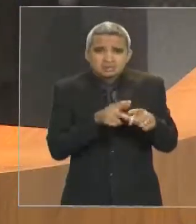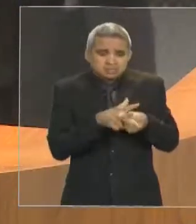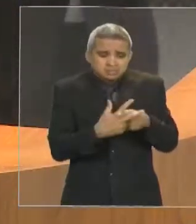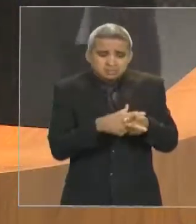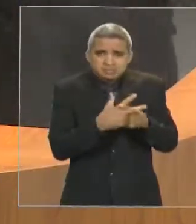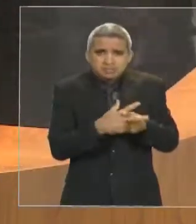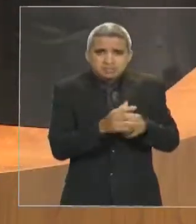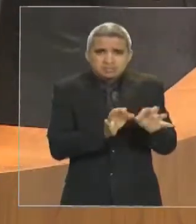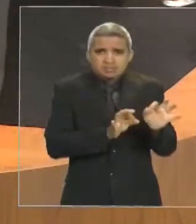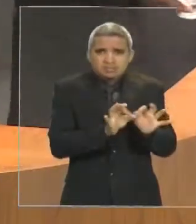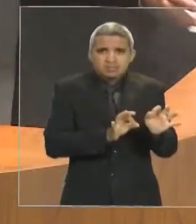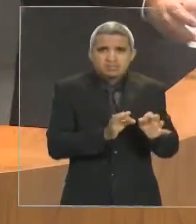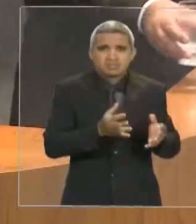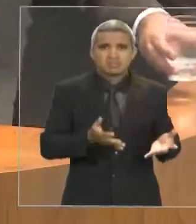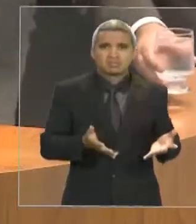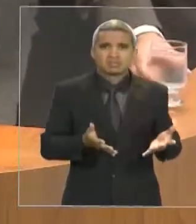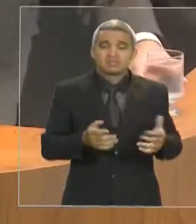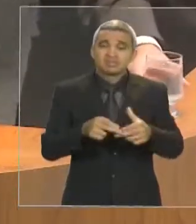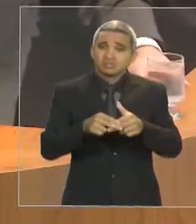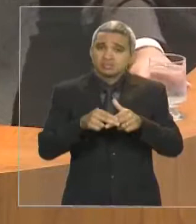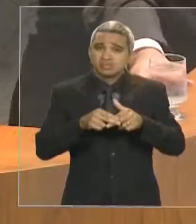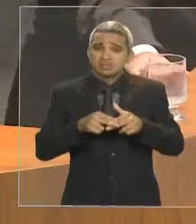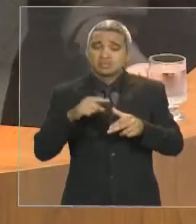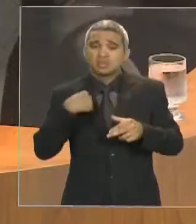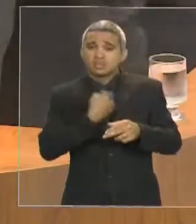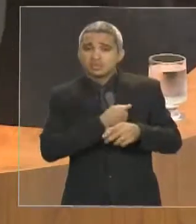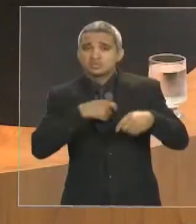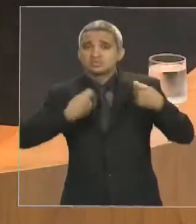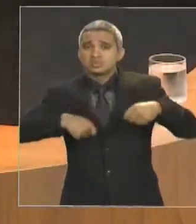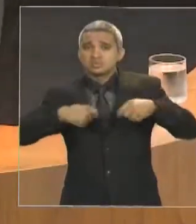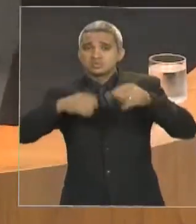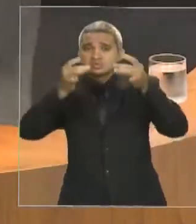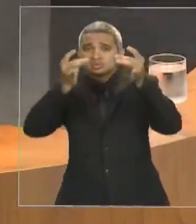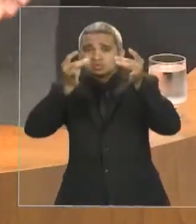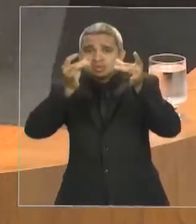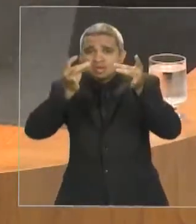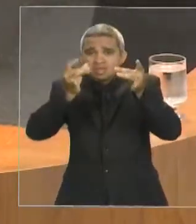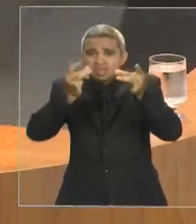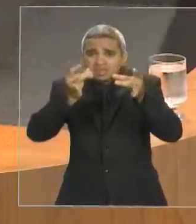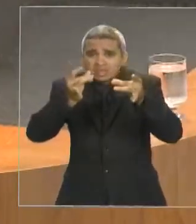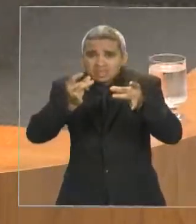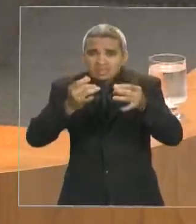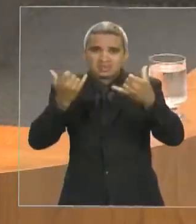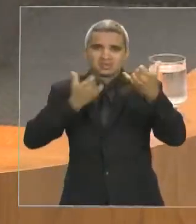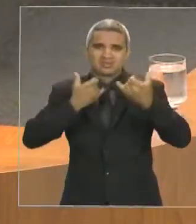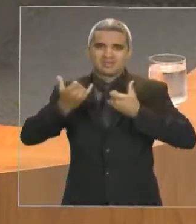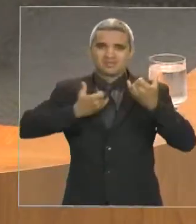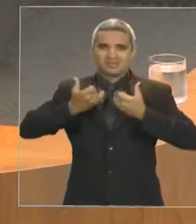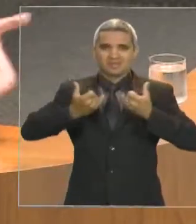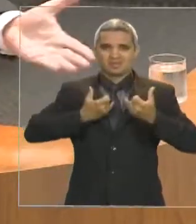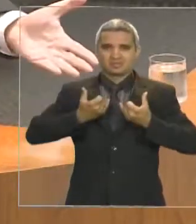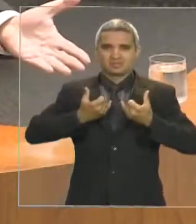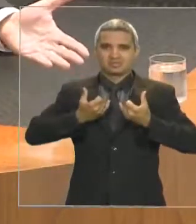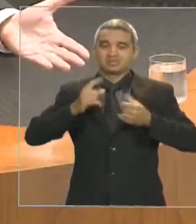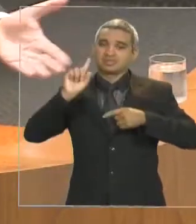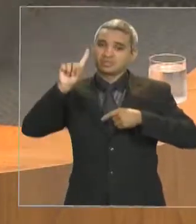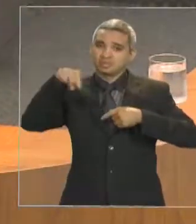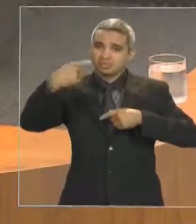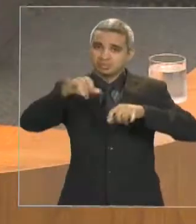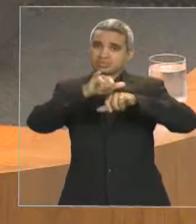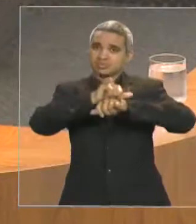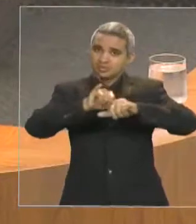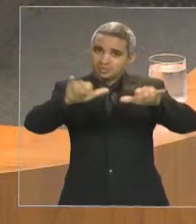gente tem que filtrar as informações que chegam e entender corretamente para poder divulgar corretamente. Aqui tem outras